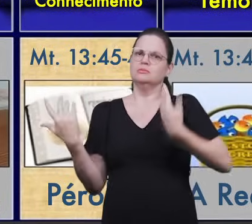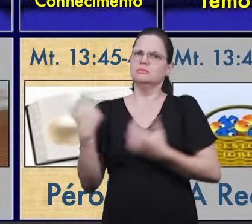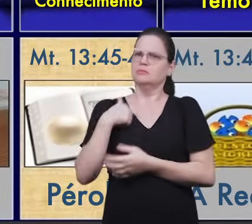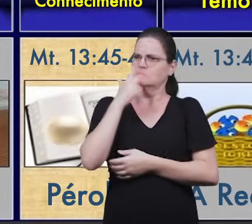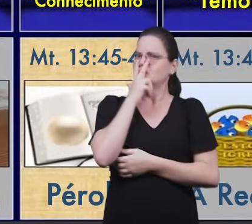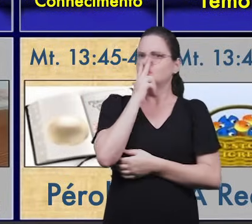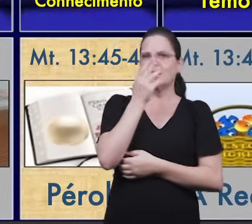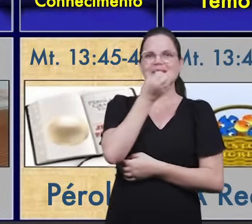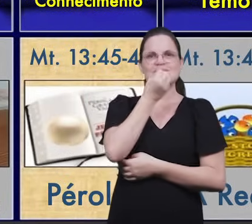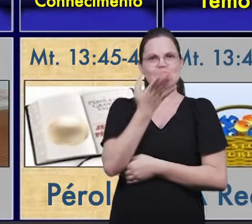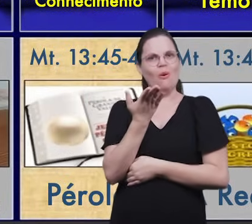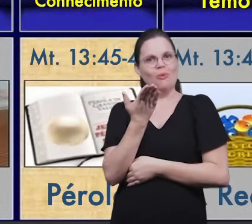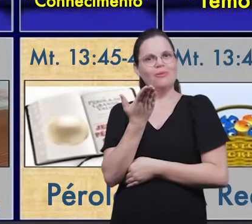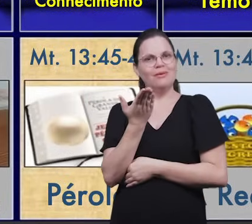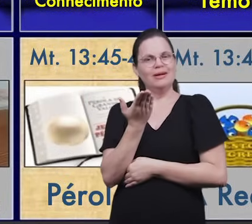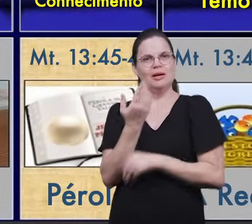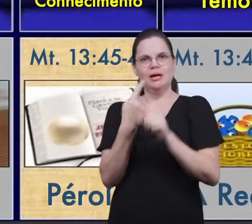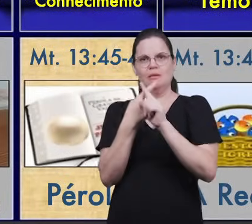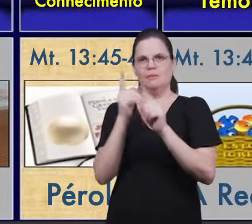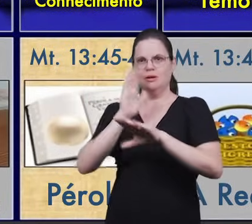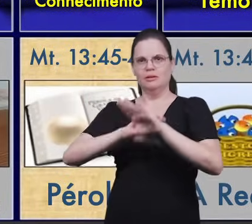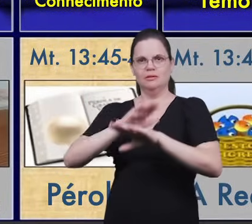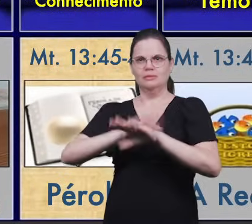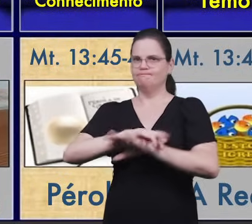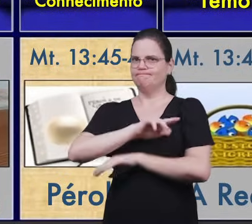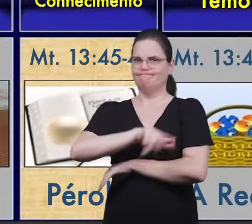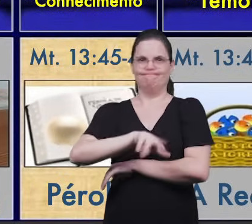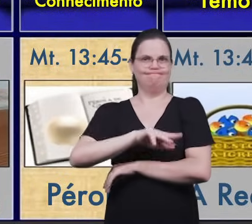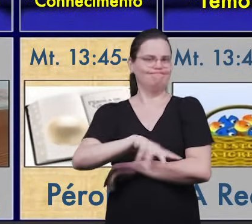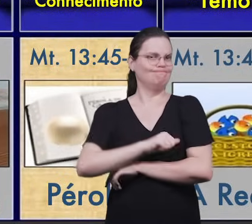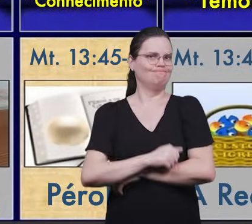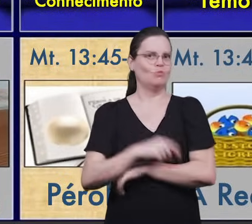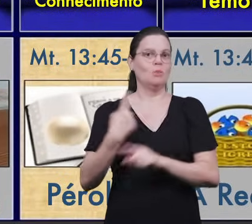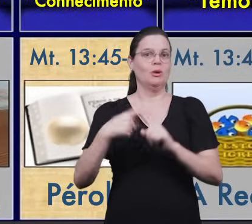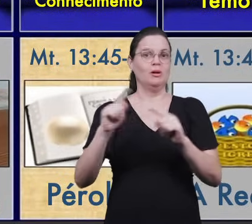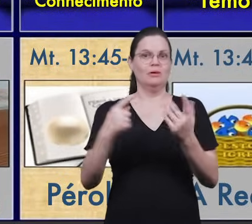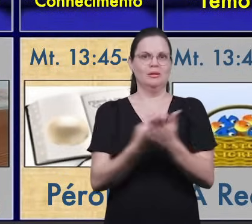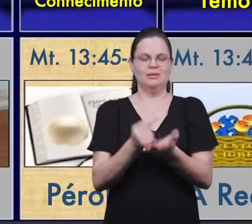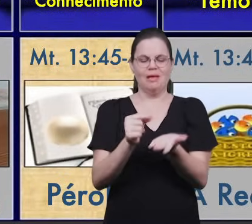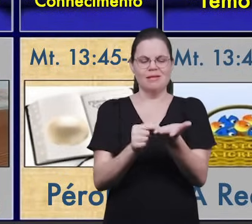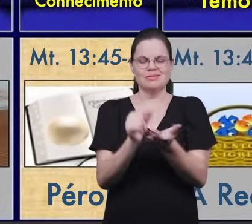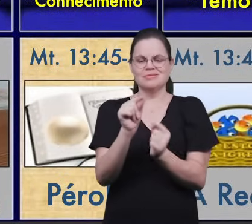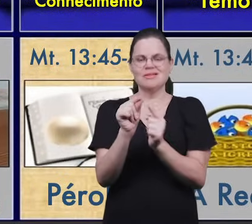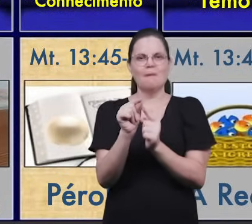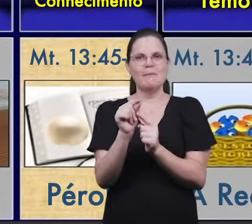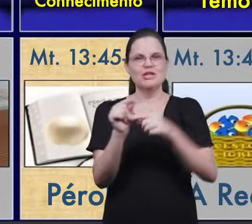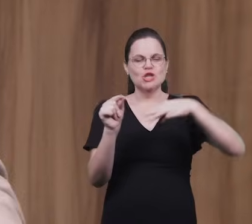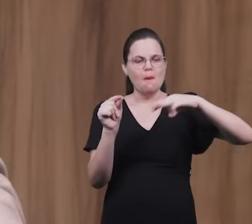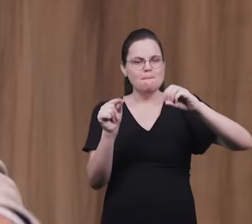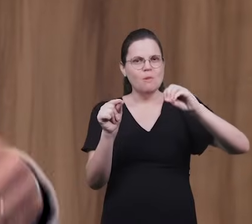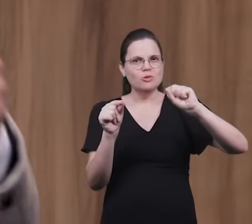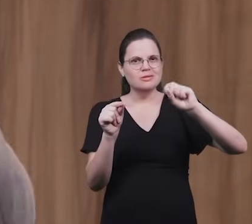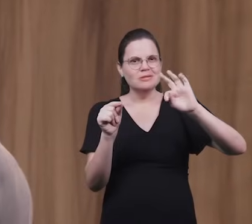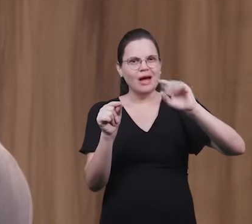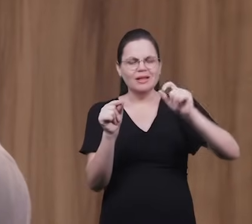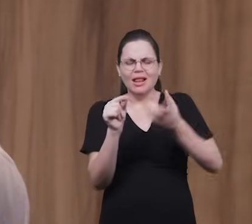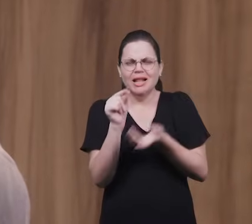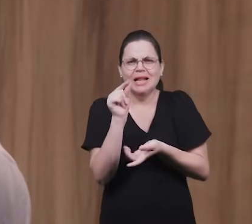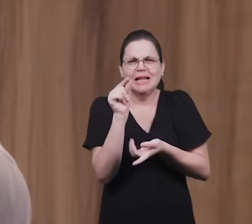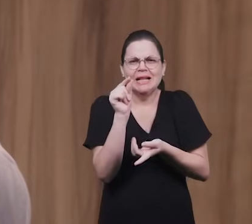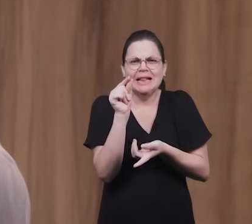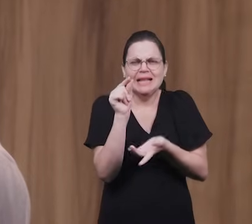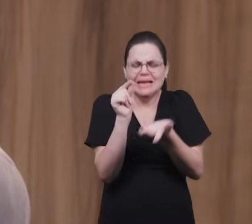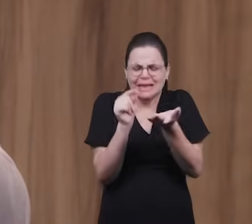coisa muito boa, mas não era de fato. Por quê? Porque essa semente era a fé. E quando a